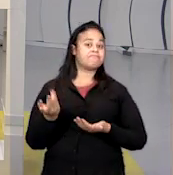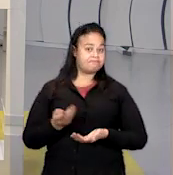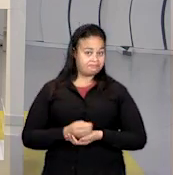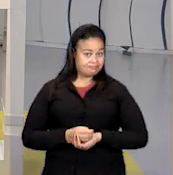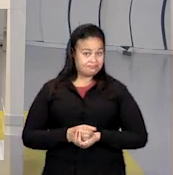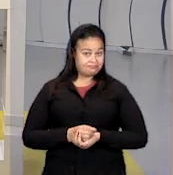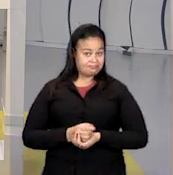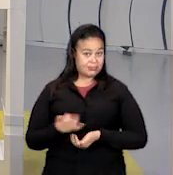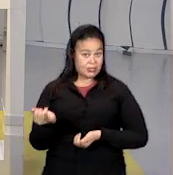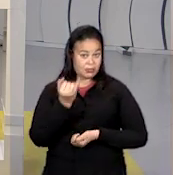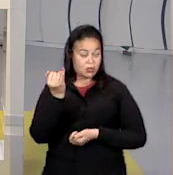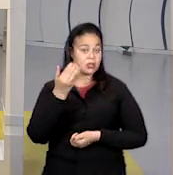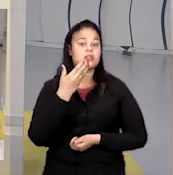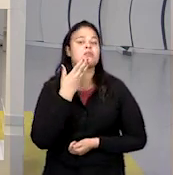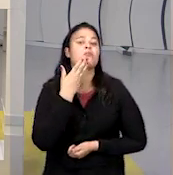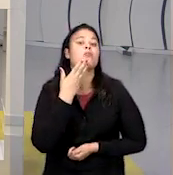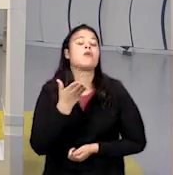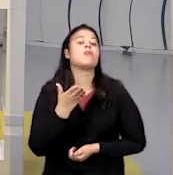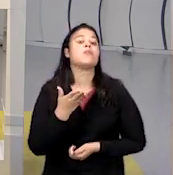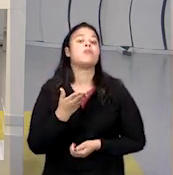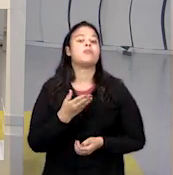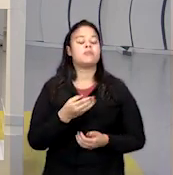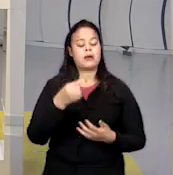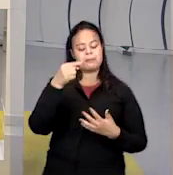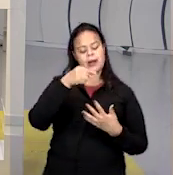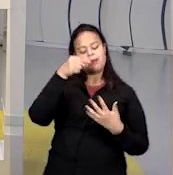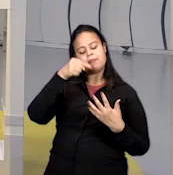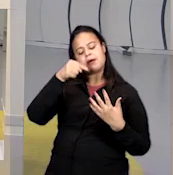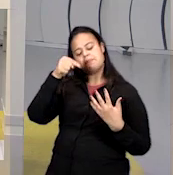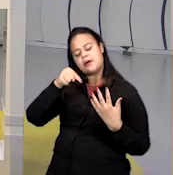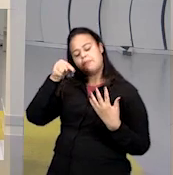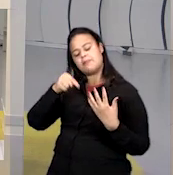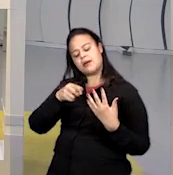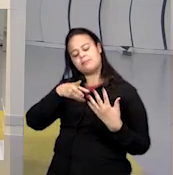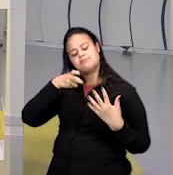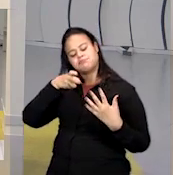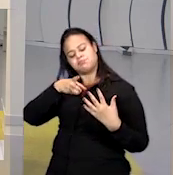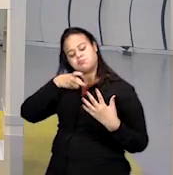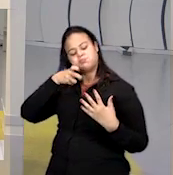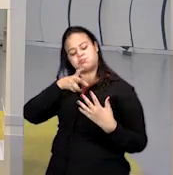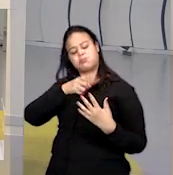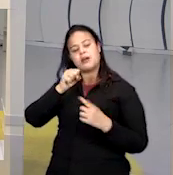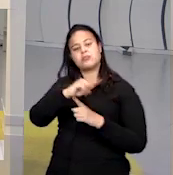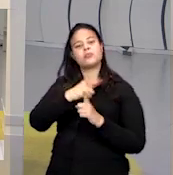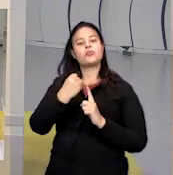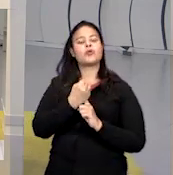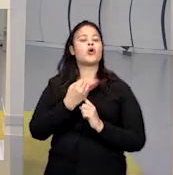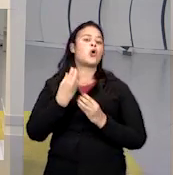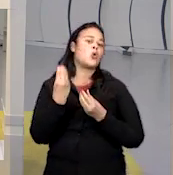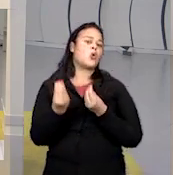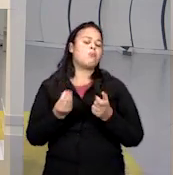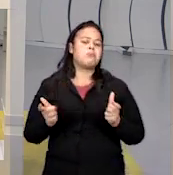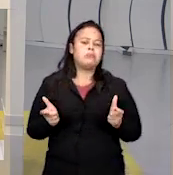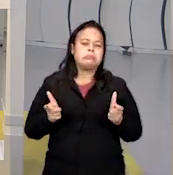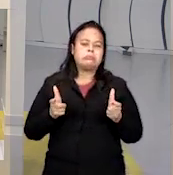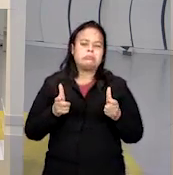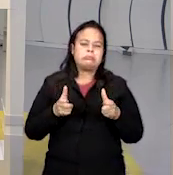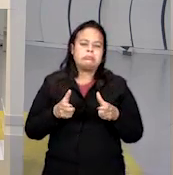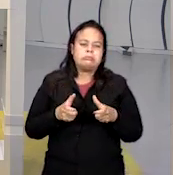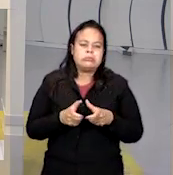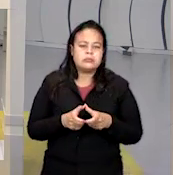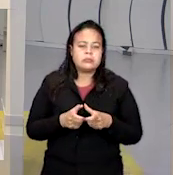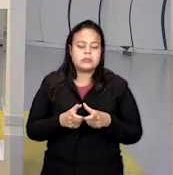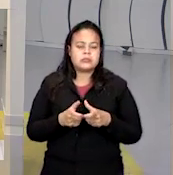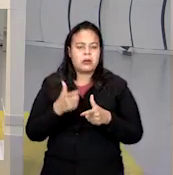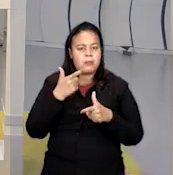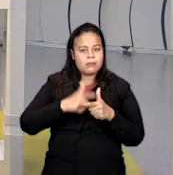que é a importância desses recursos para a nossa sociedade e de que maneira que a gente pode minimizar esses impactos